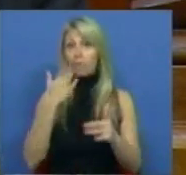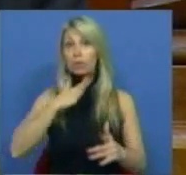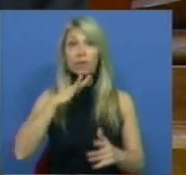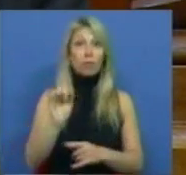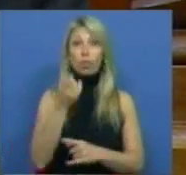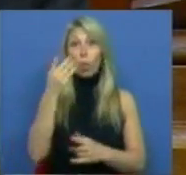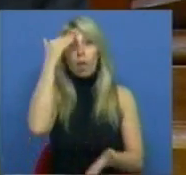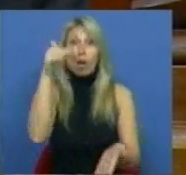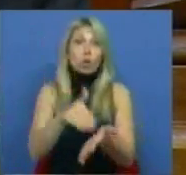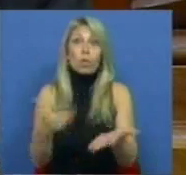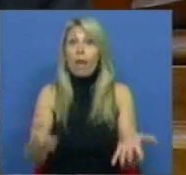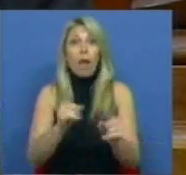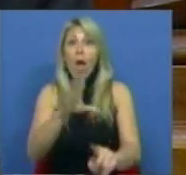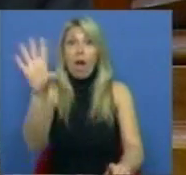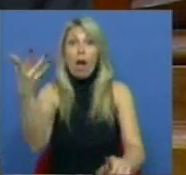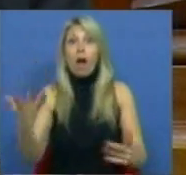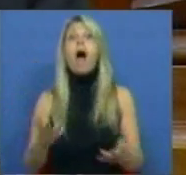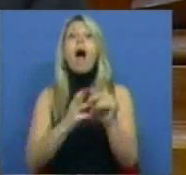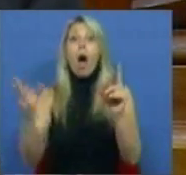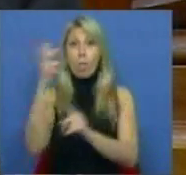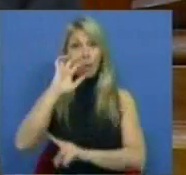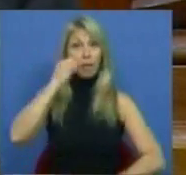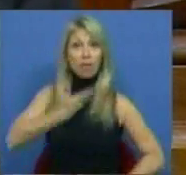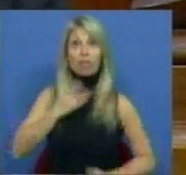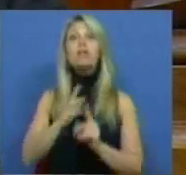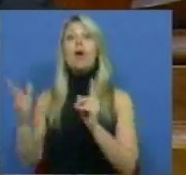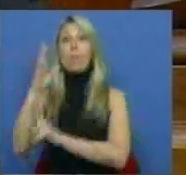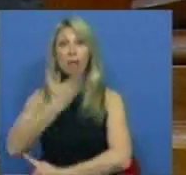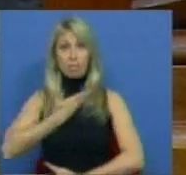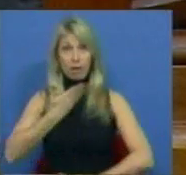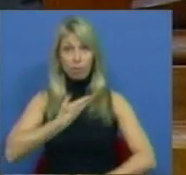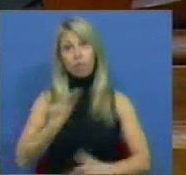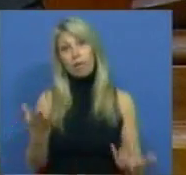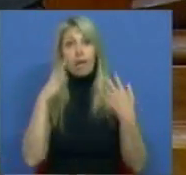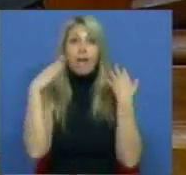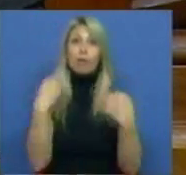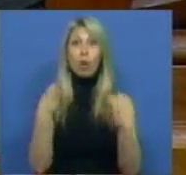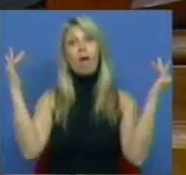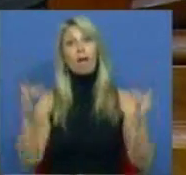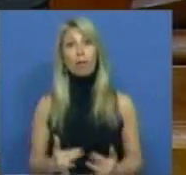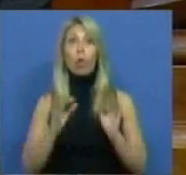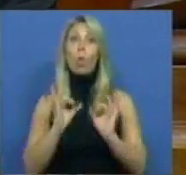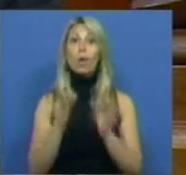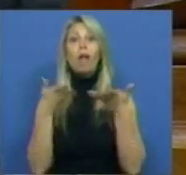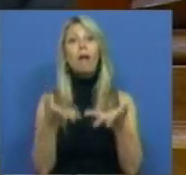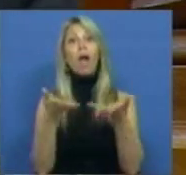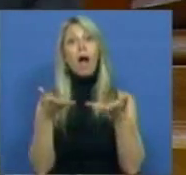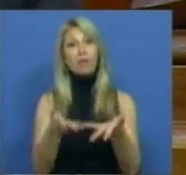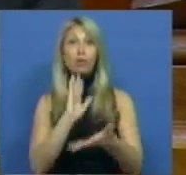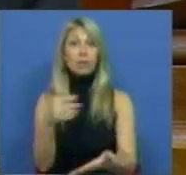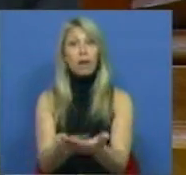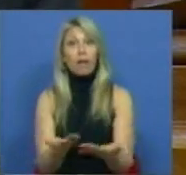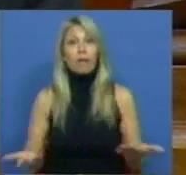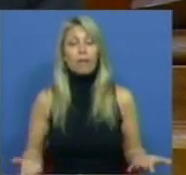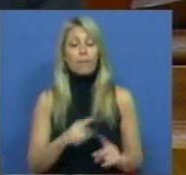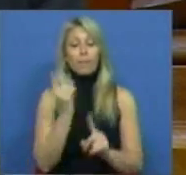obviamente, inevitável. Aumenta o déficit, cresce a dívida e, naturalmente, reduzem-se os cuidados e a assistência prestada.